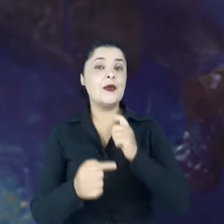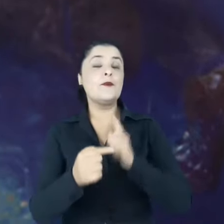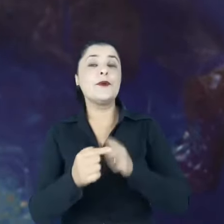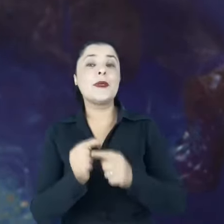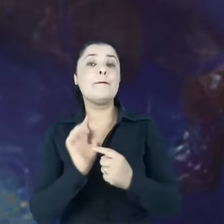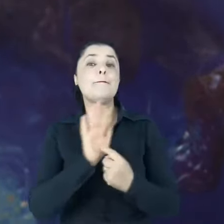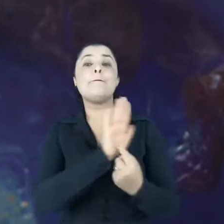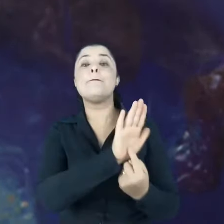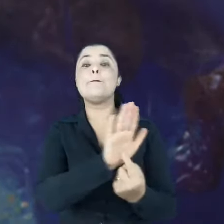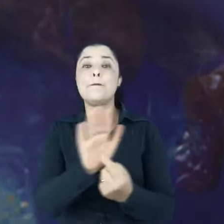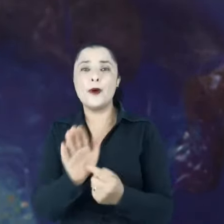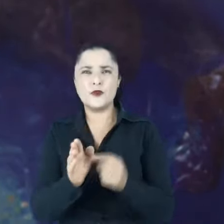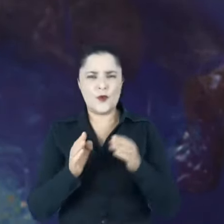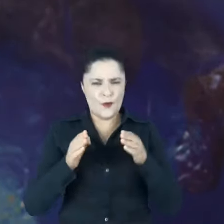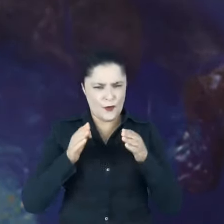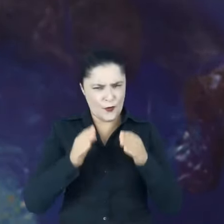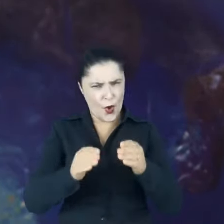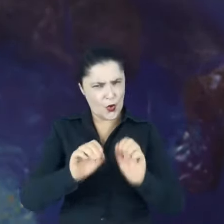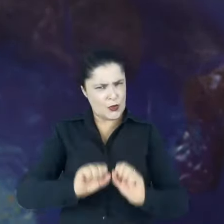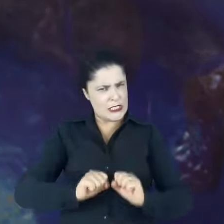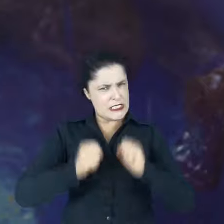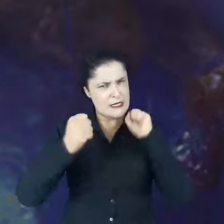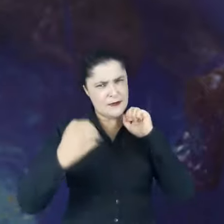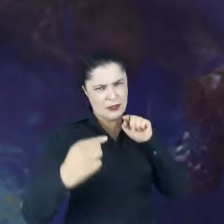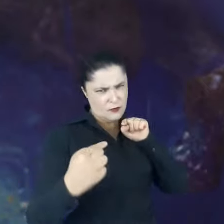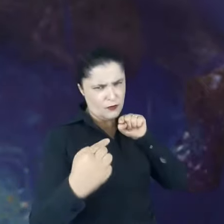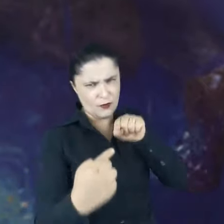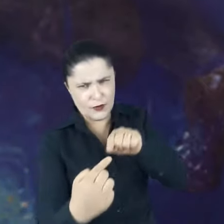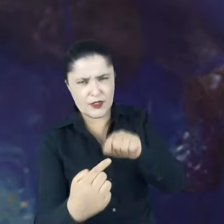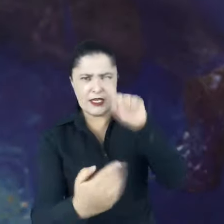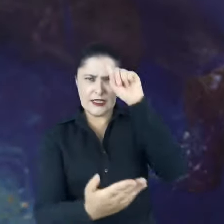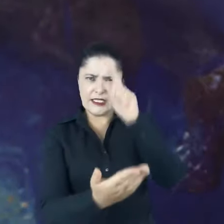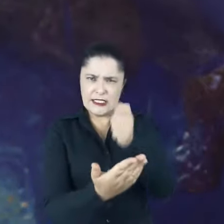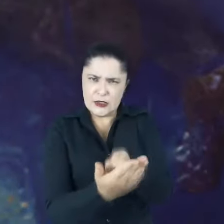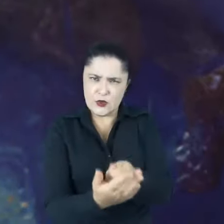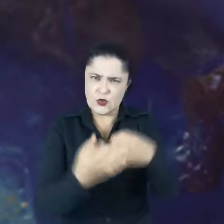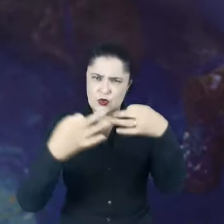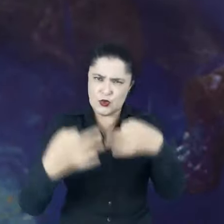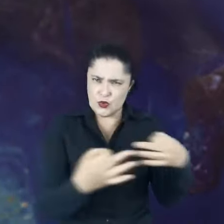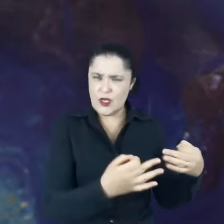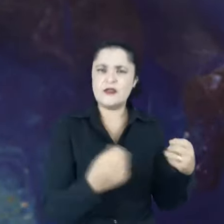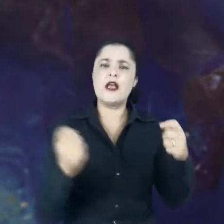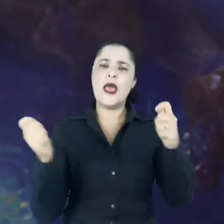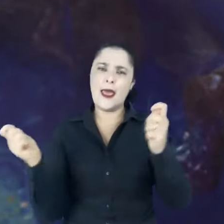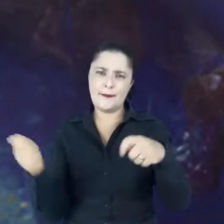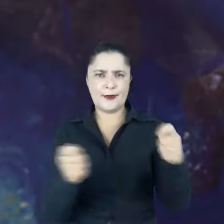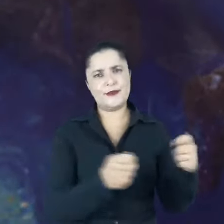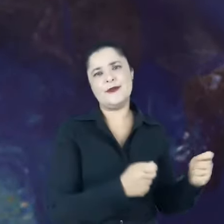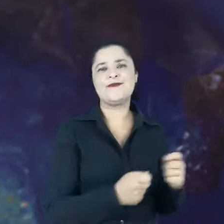foco, determinação, decisões ativas, tudo é possível, né, Guilherme?